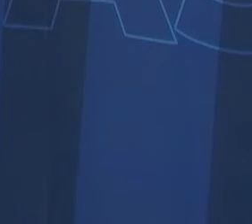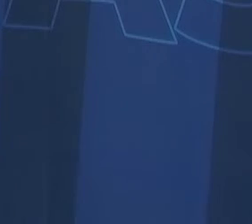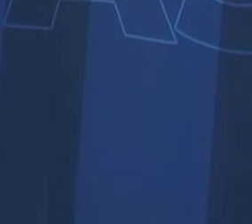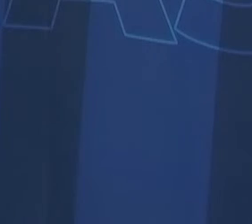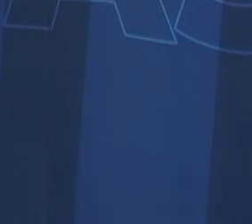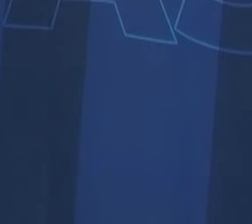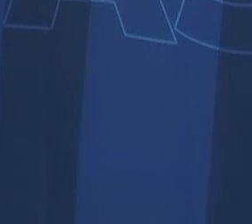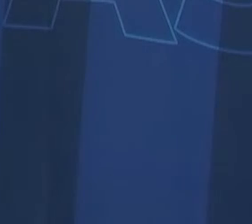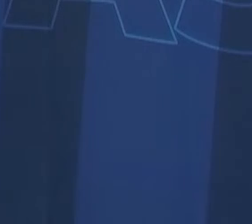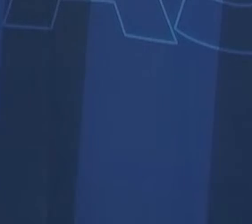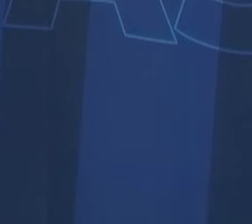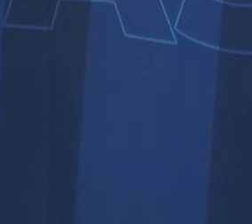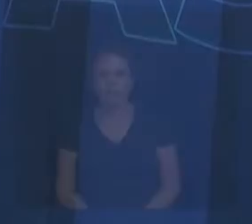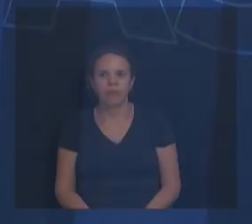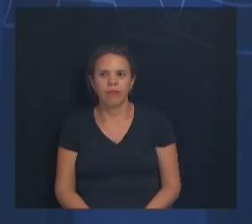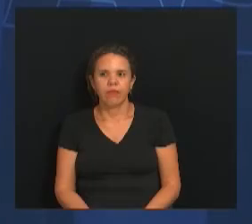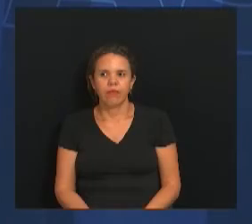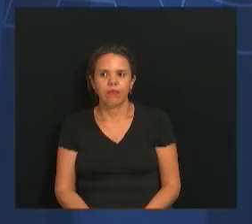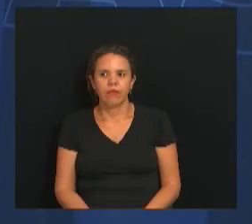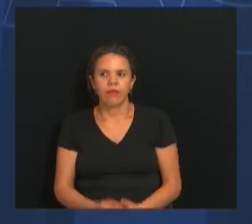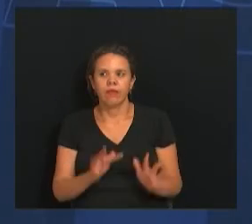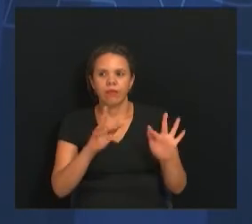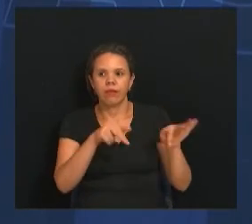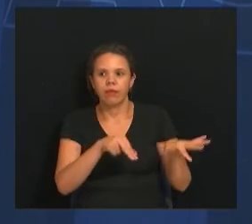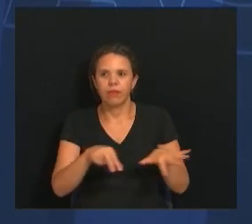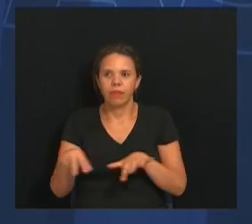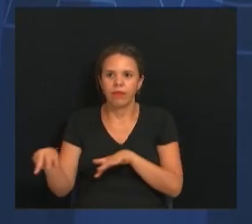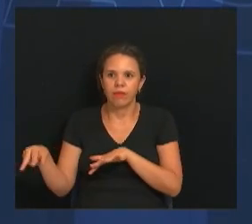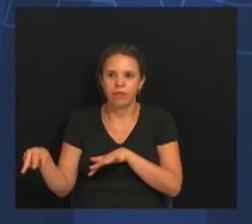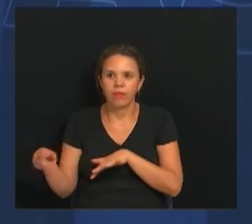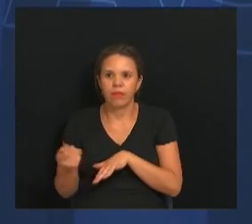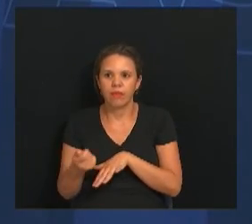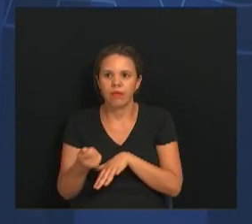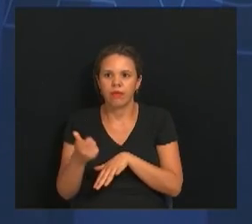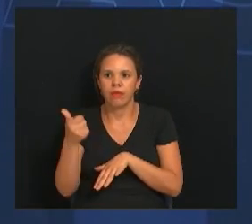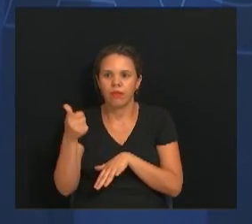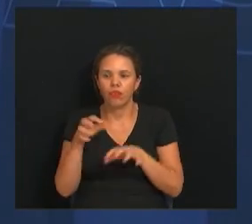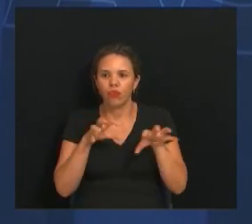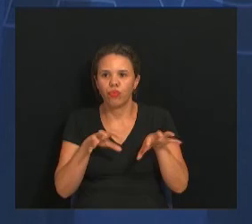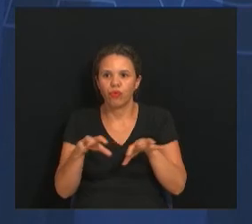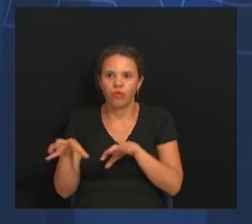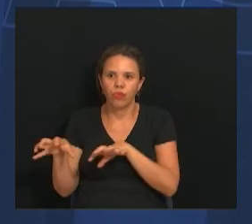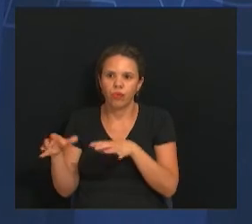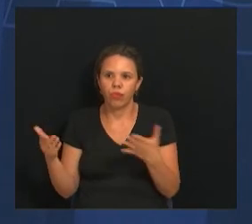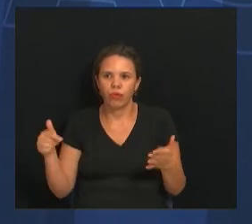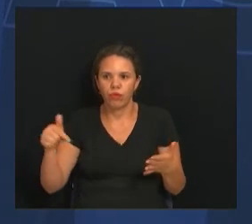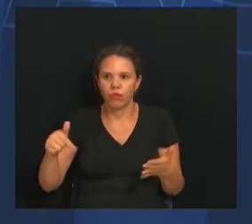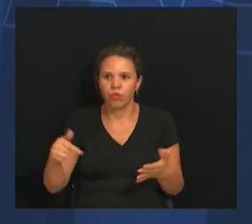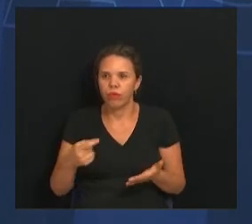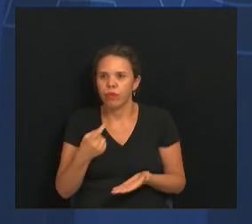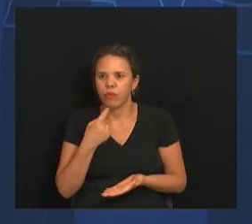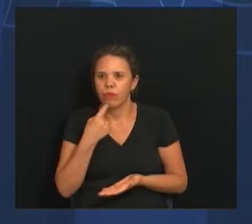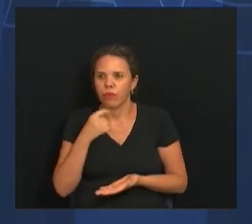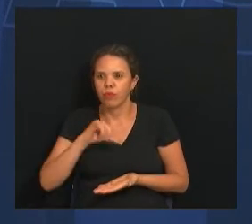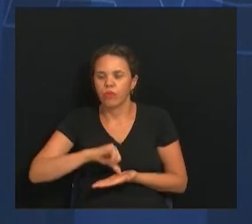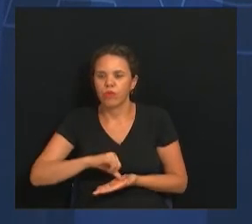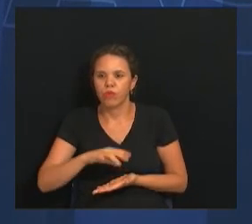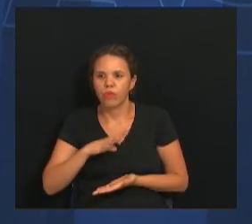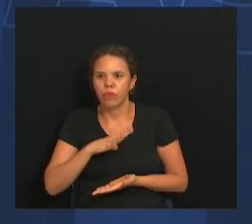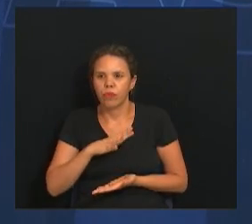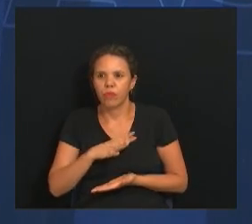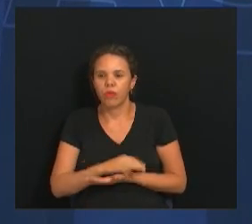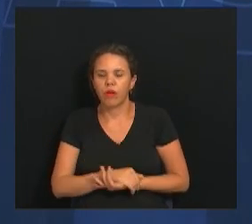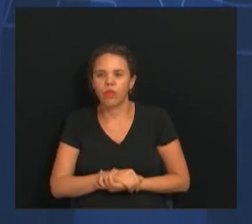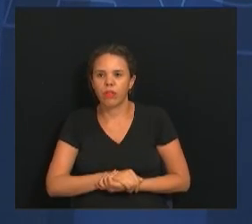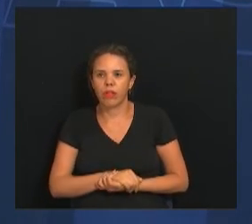Depois de um fim de semana em que mais ameaçou do que realmente choveu, pelo menos aqui na região central da cidade,